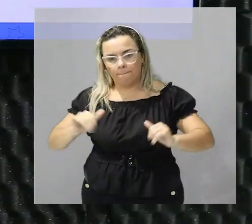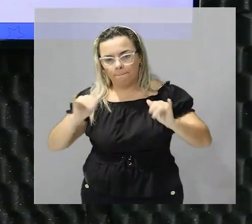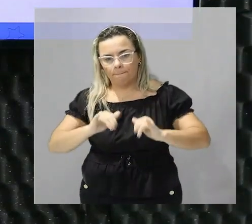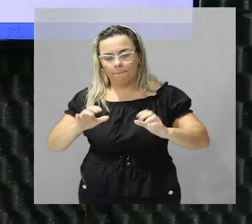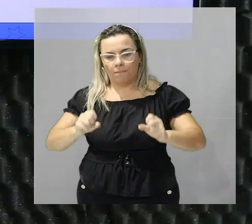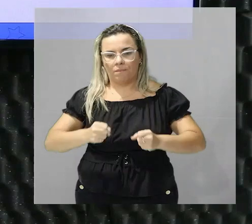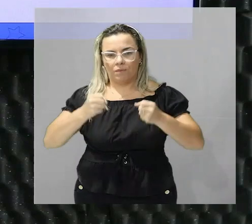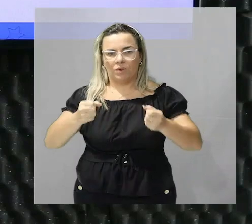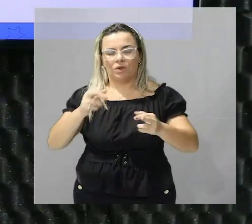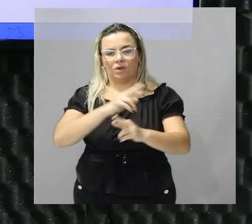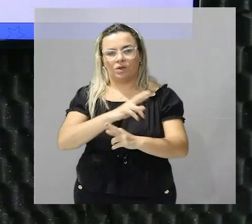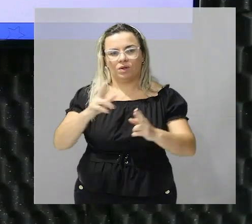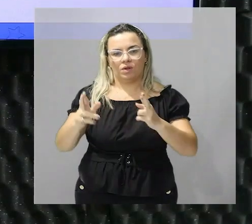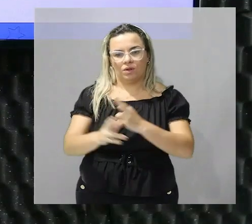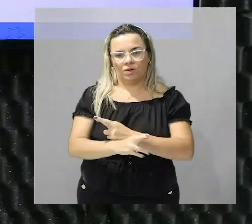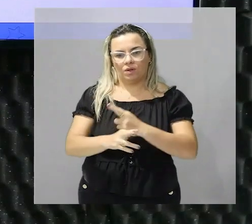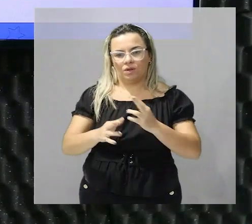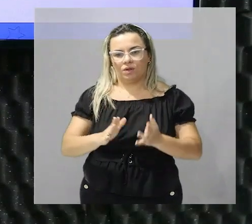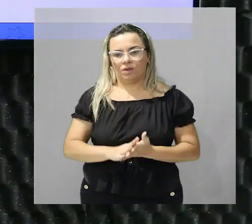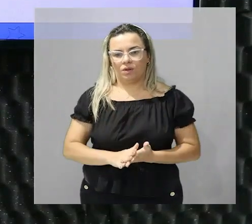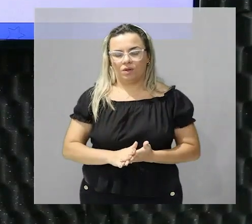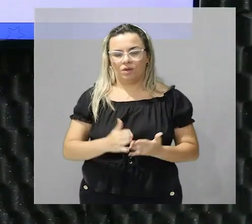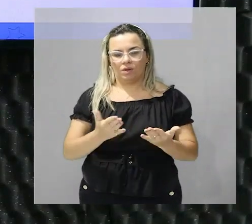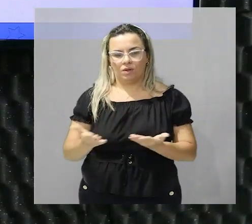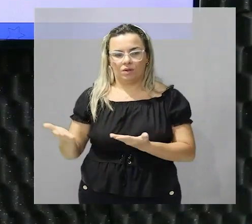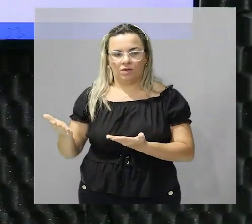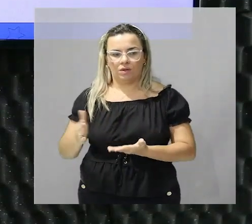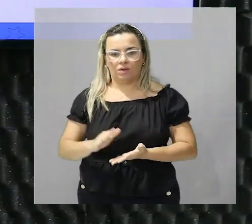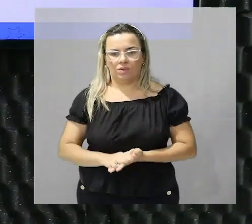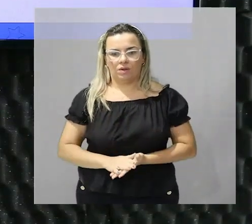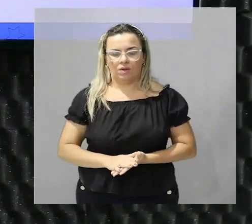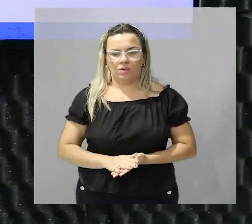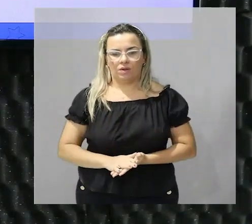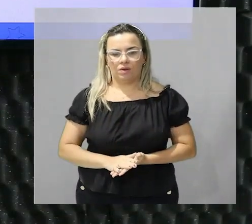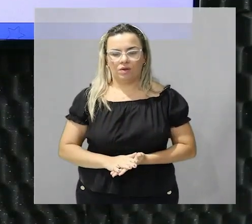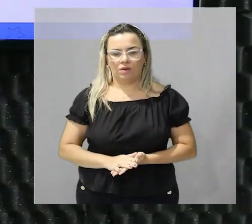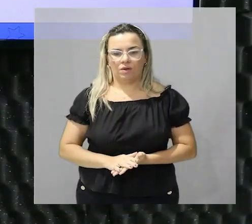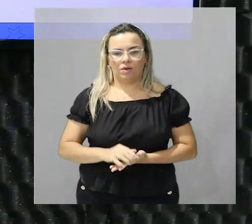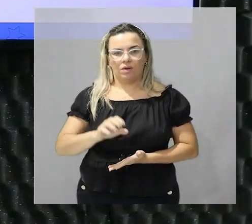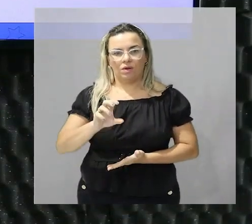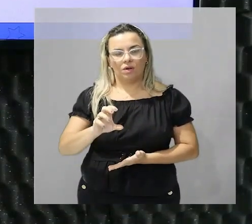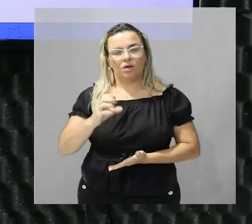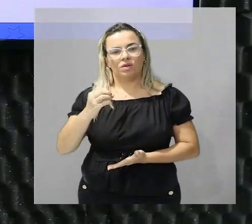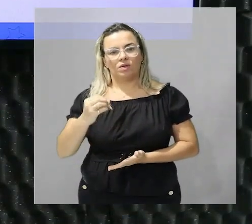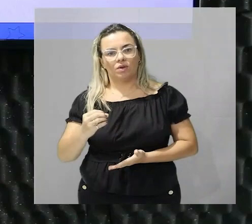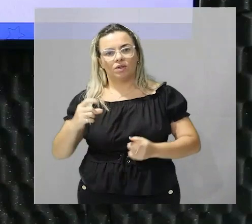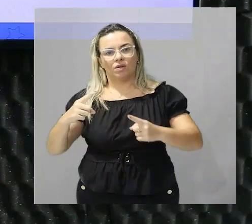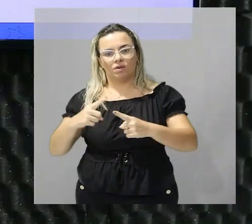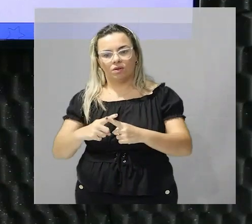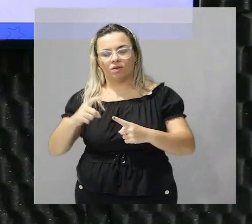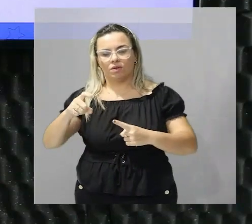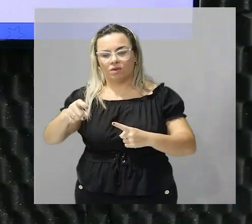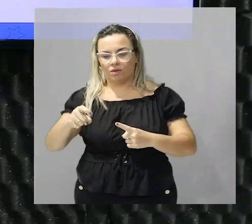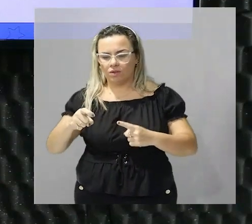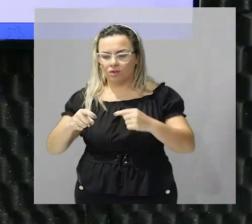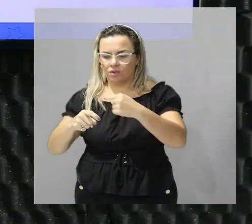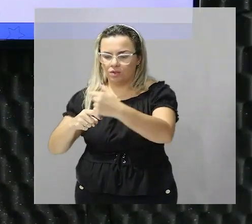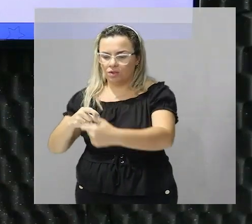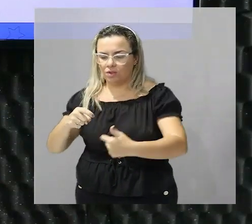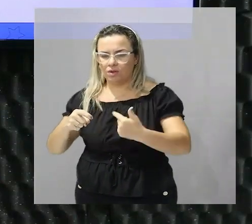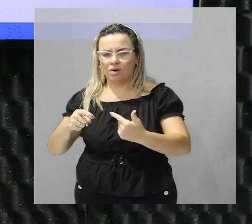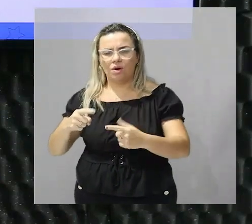a gente pode associar da seguinte forma. 50 vezes o X. Por quê? Porque o X é justamente a